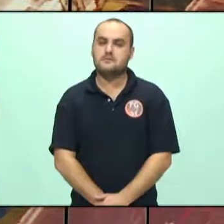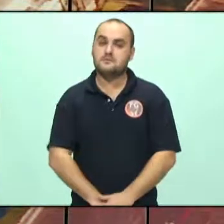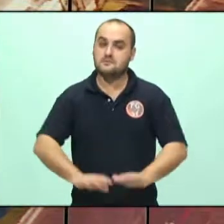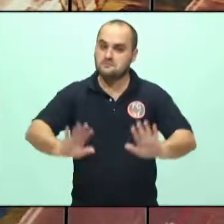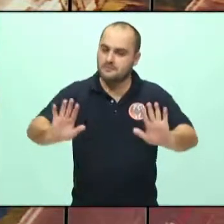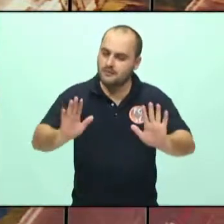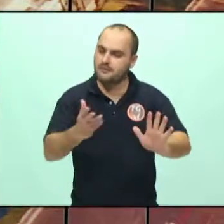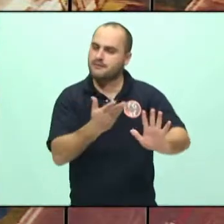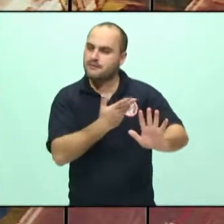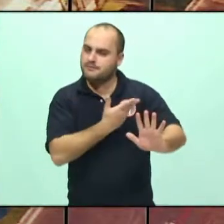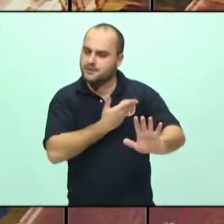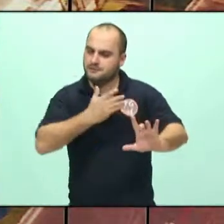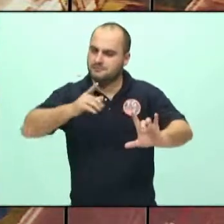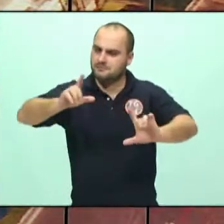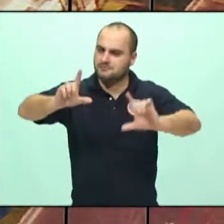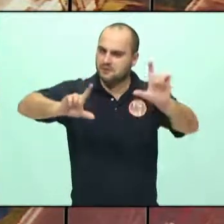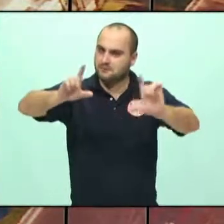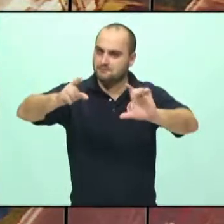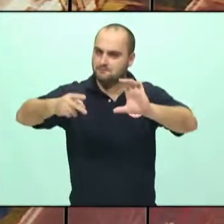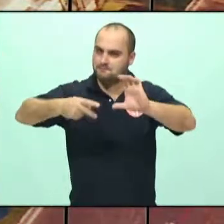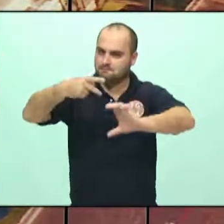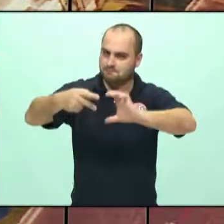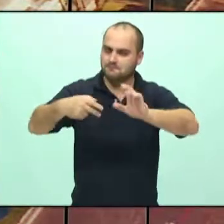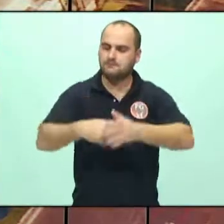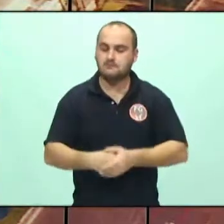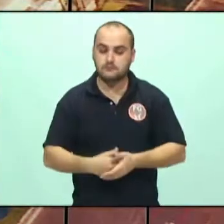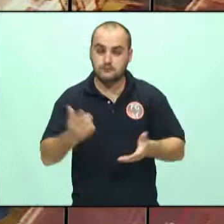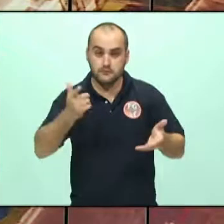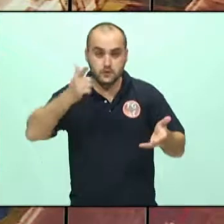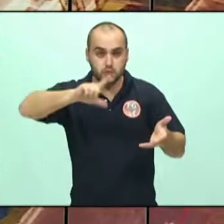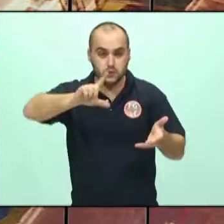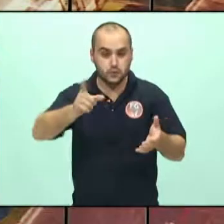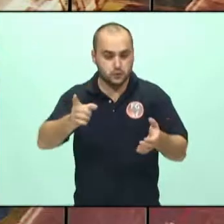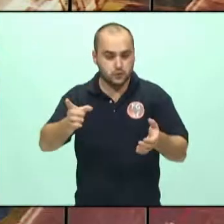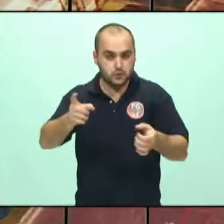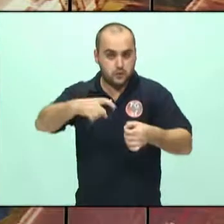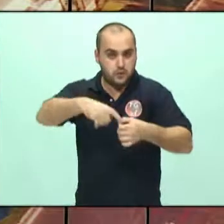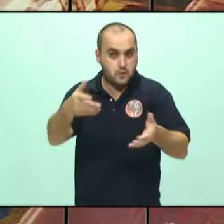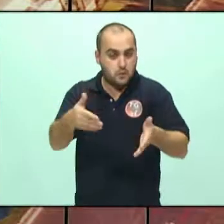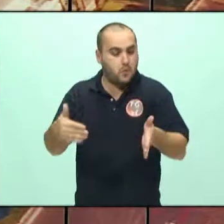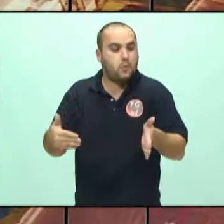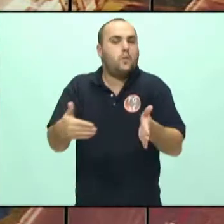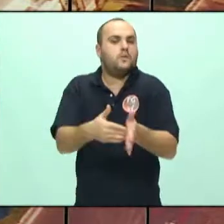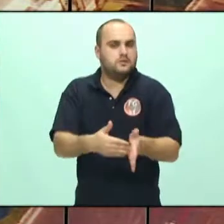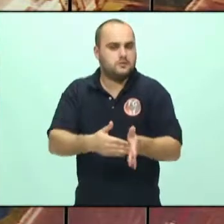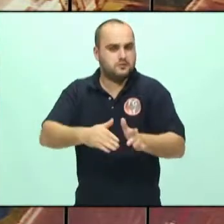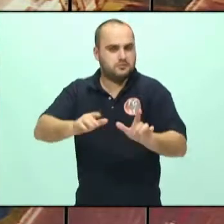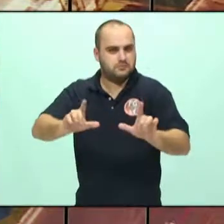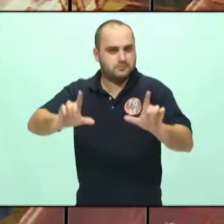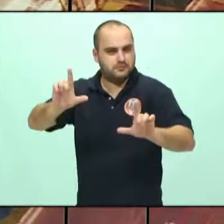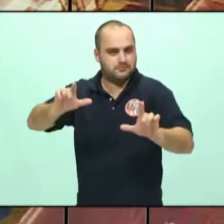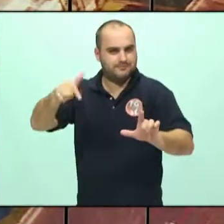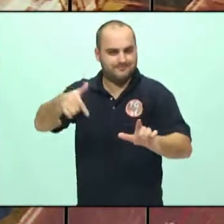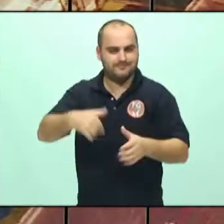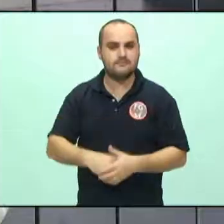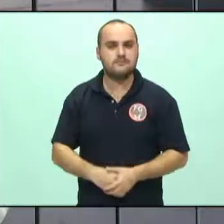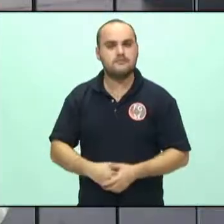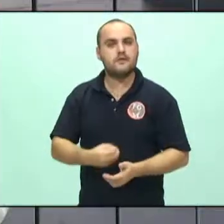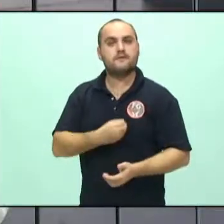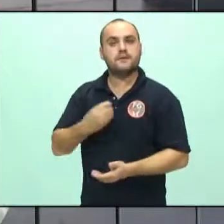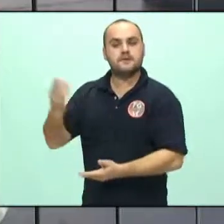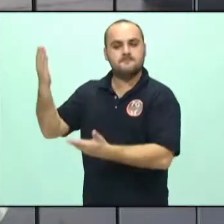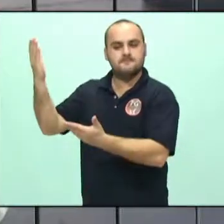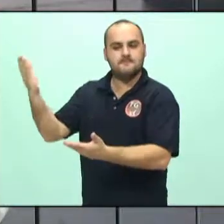Amigos da TV Câmara, estamos de volta para o nosso último bloco do programa Fala Vereador. Na edição de hoje, o vereador